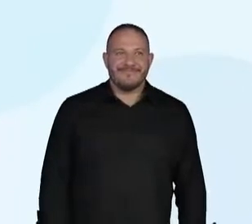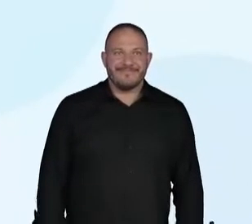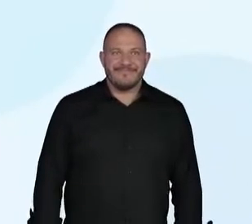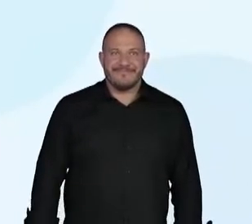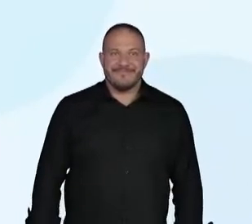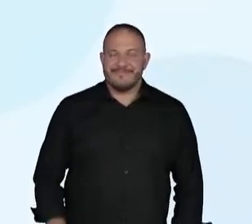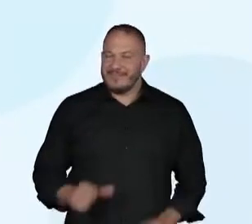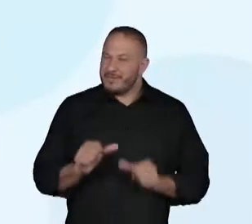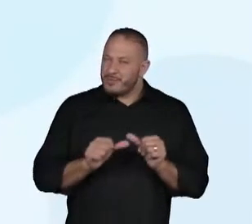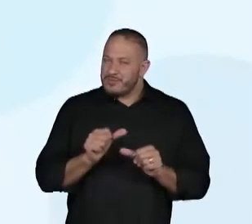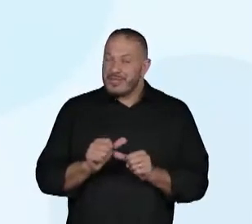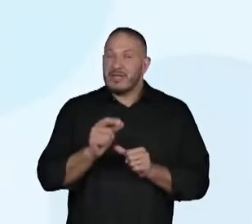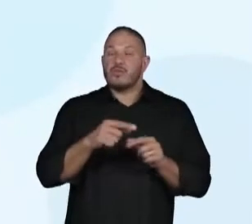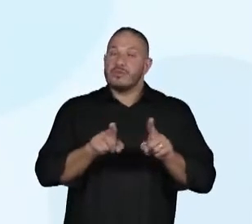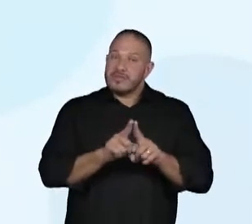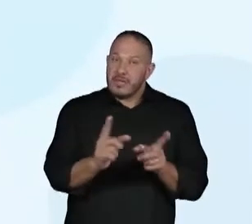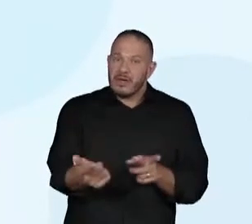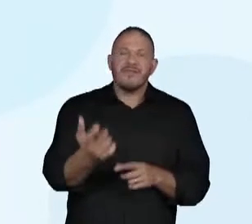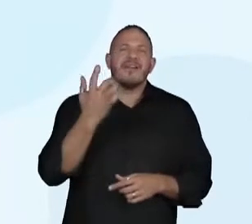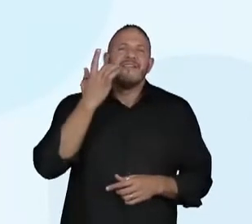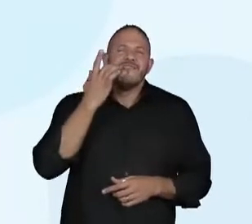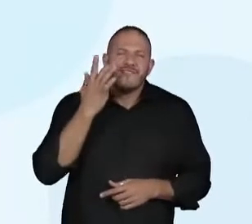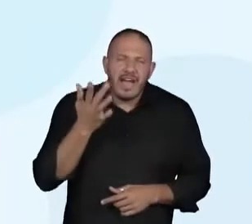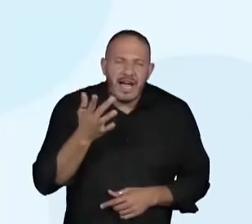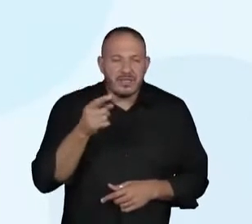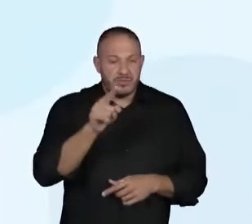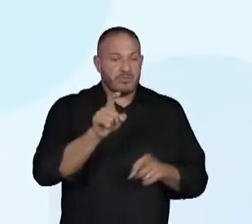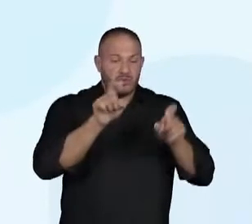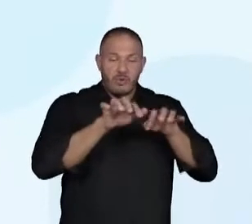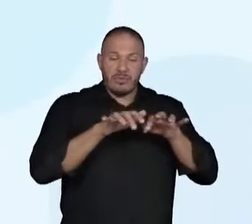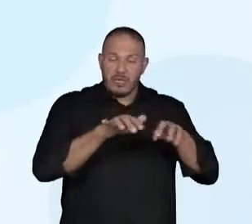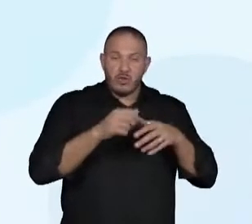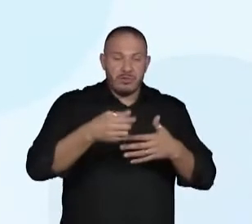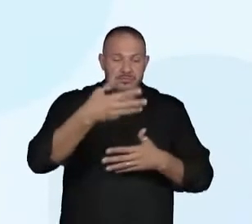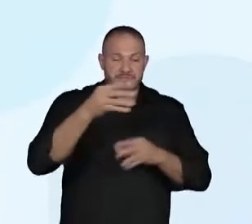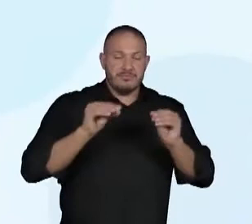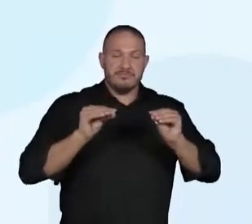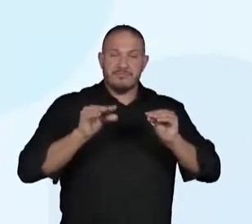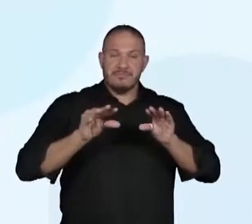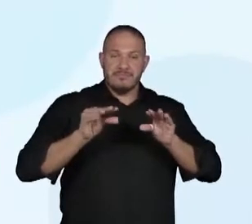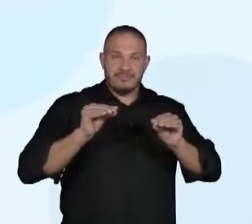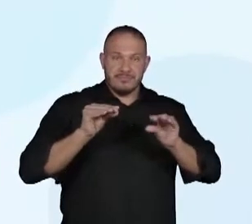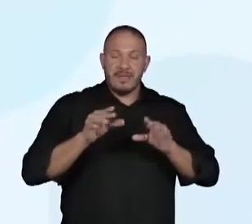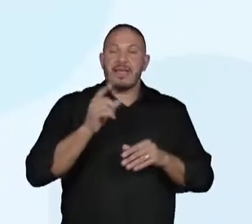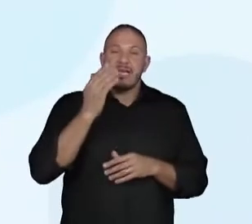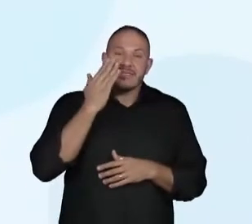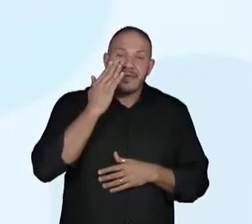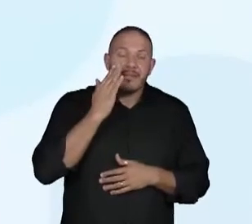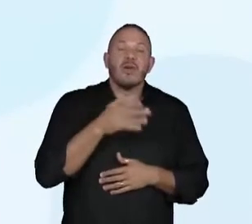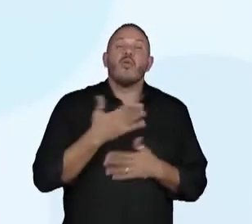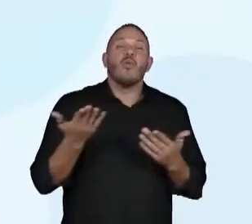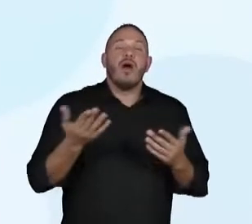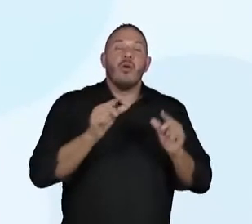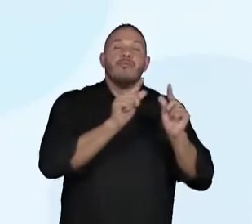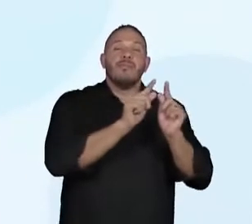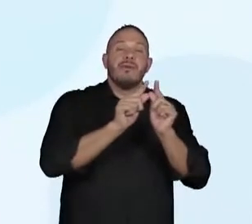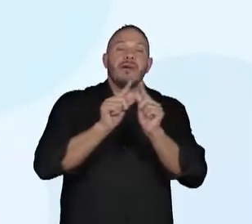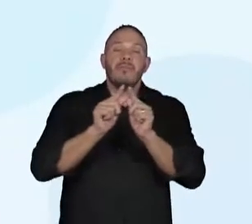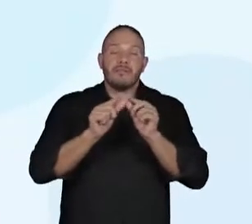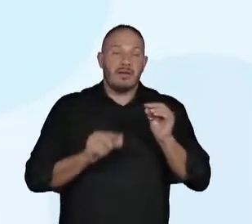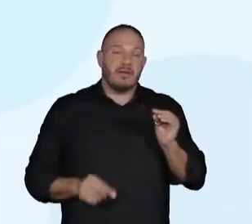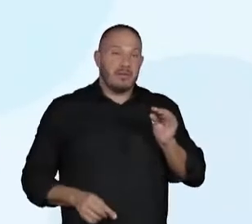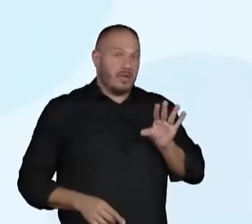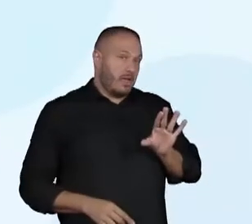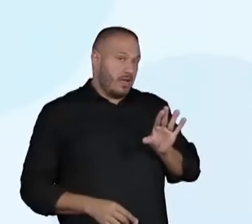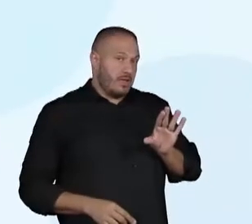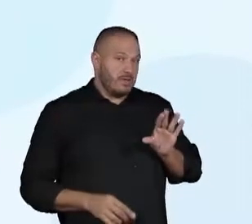Portanto, fica fácil para o computador exibir uma imagem. Basta ele saber qual pixel está ligado,